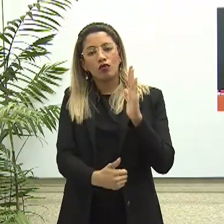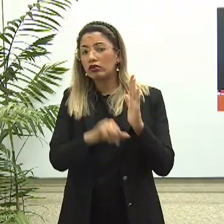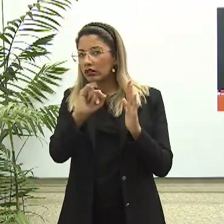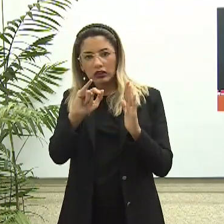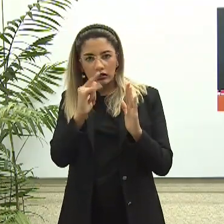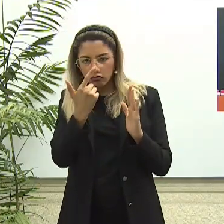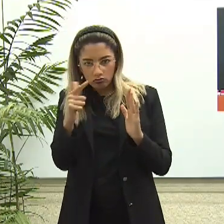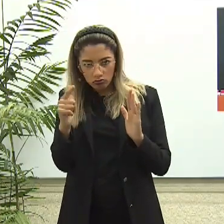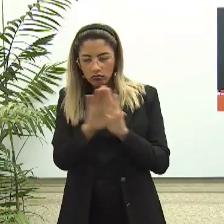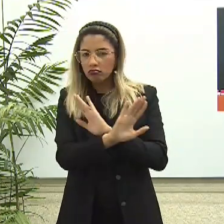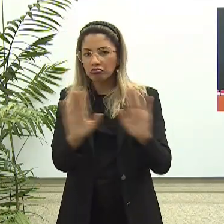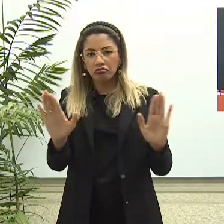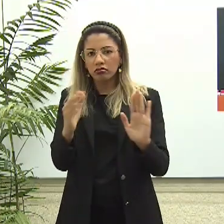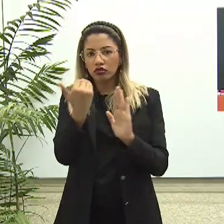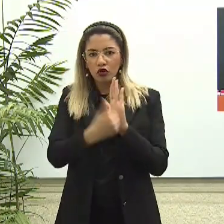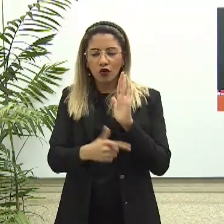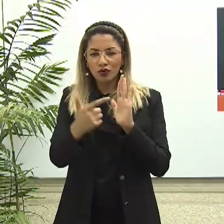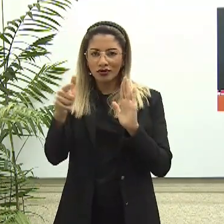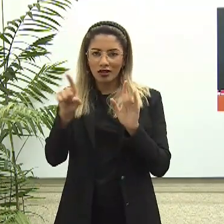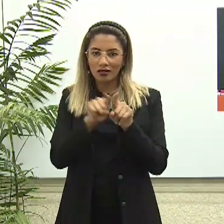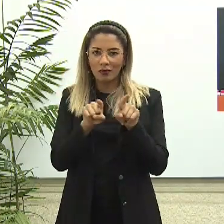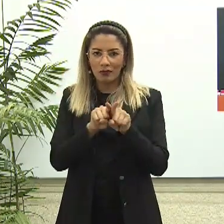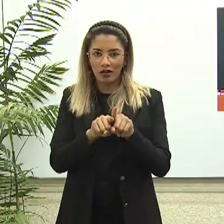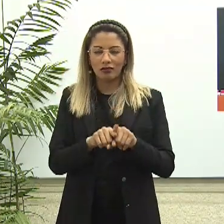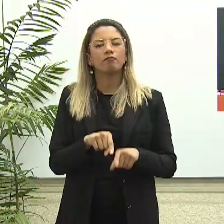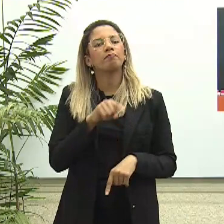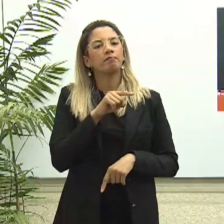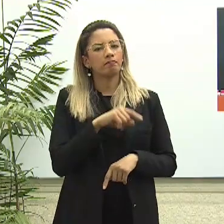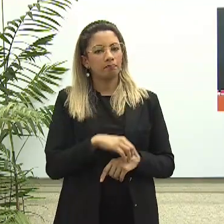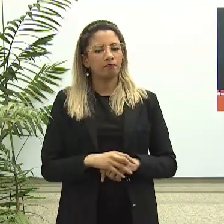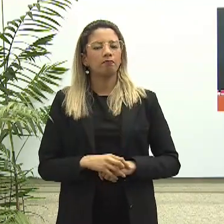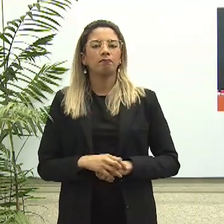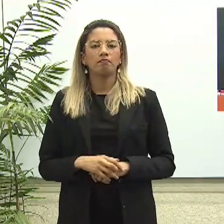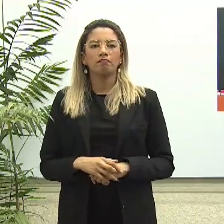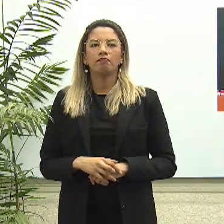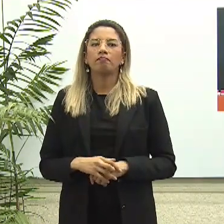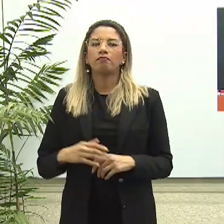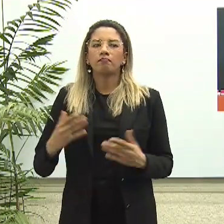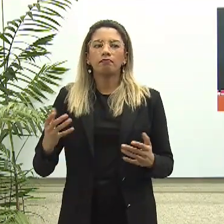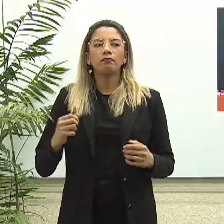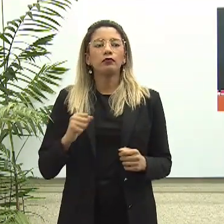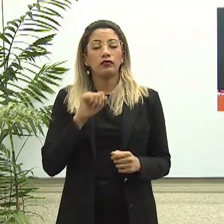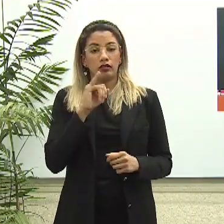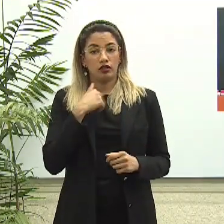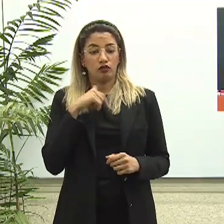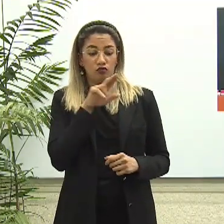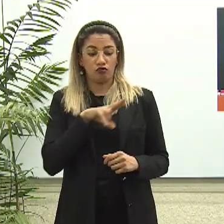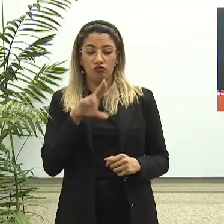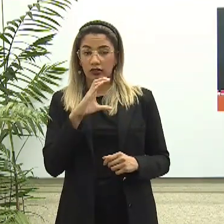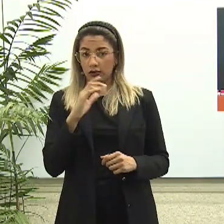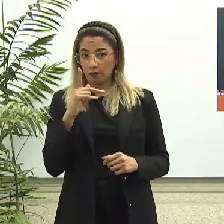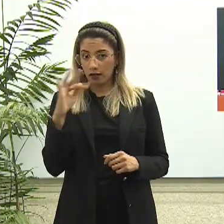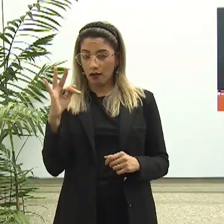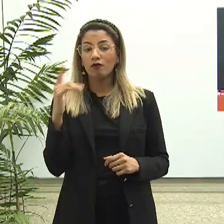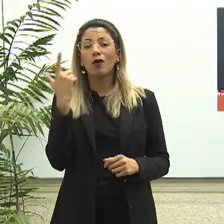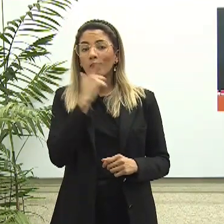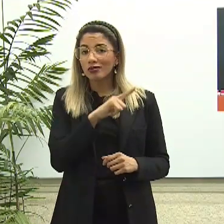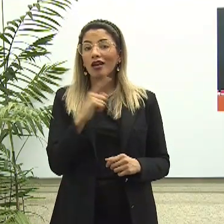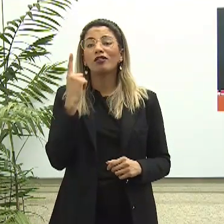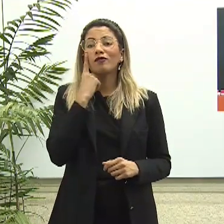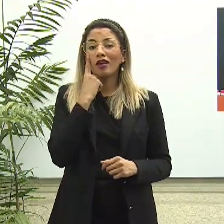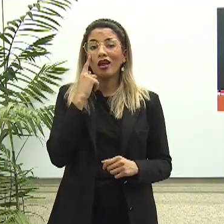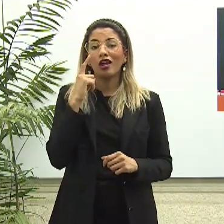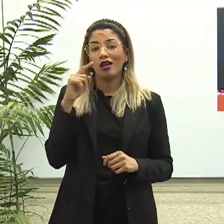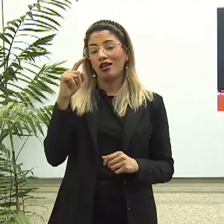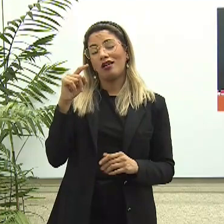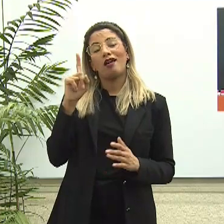a média ah exato agora com o meu CPF é possível cruzar o meu histórico de agora você